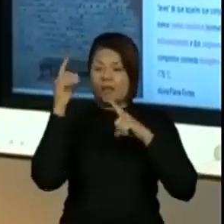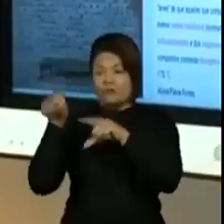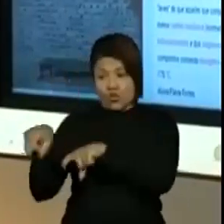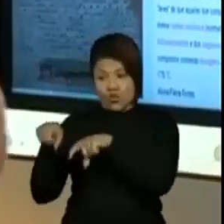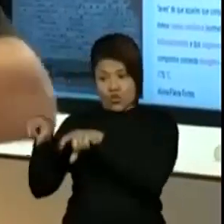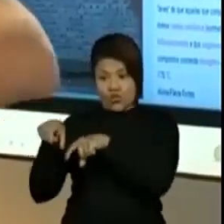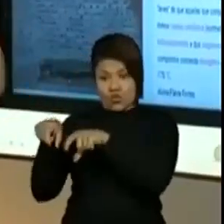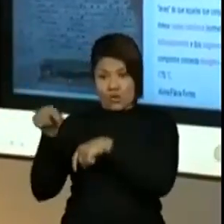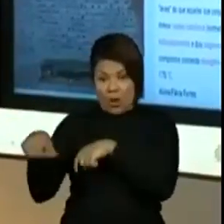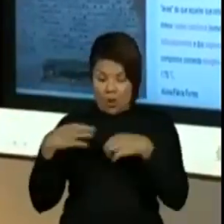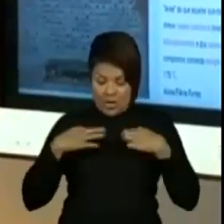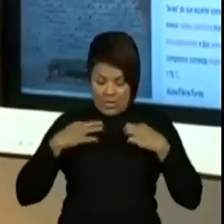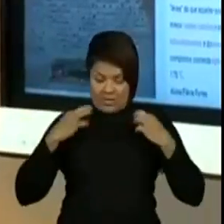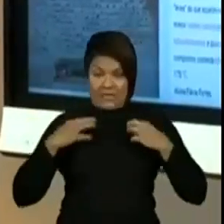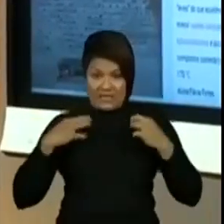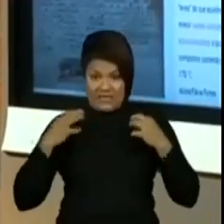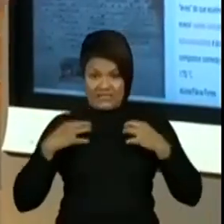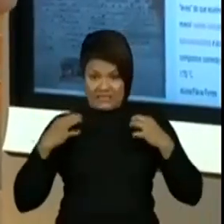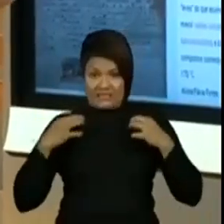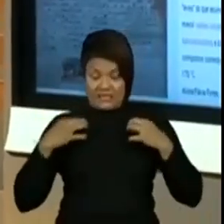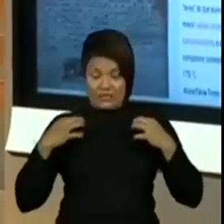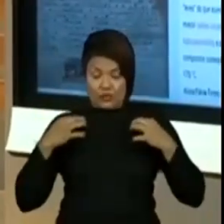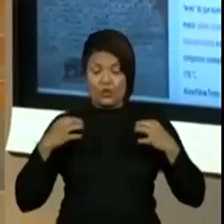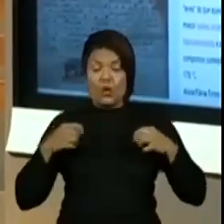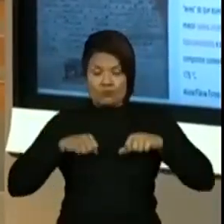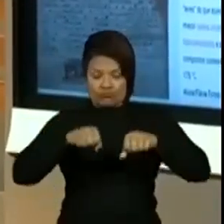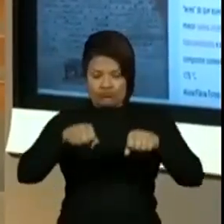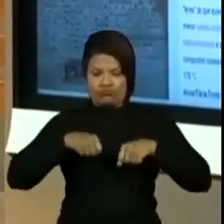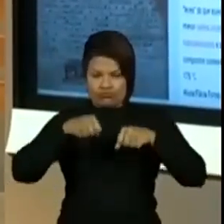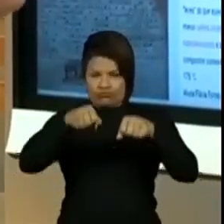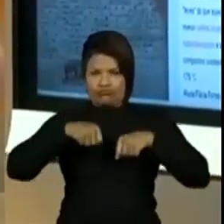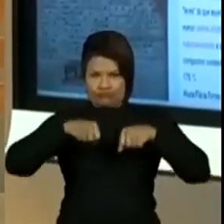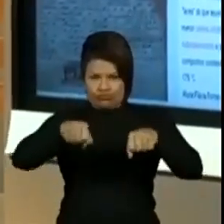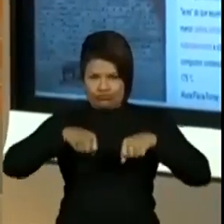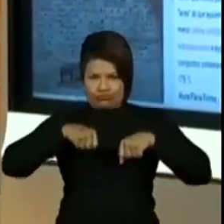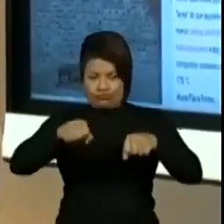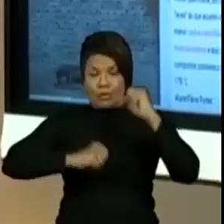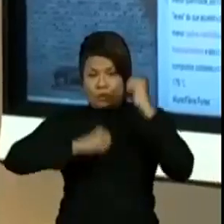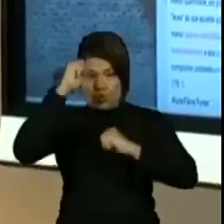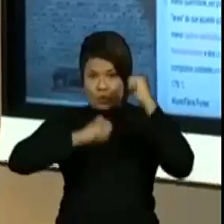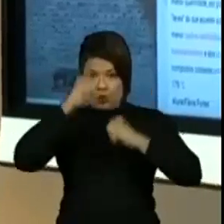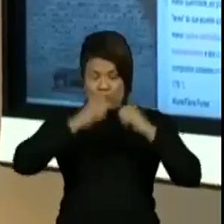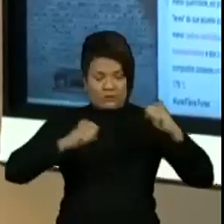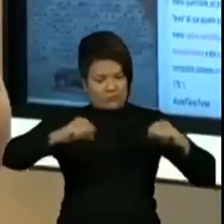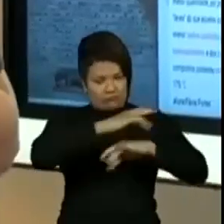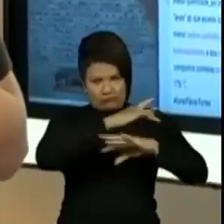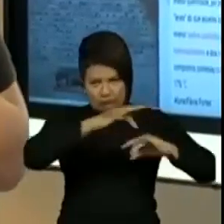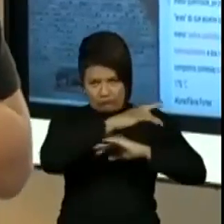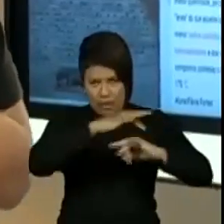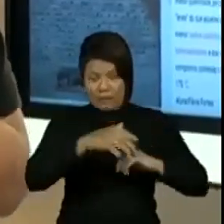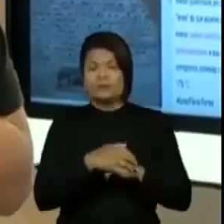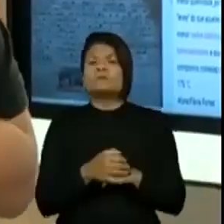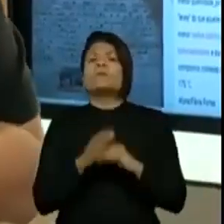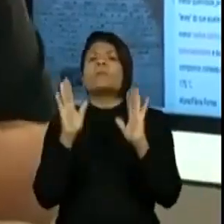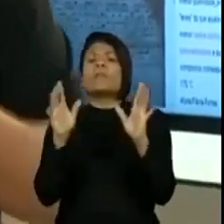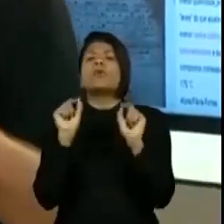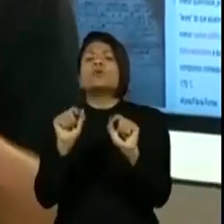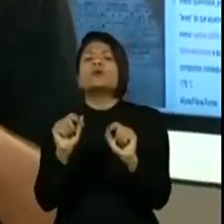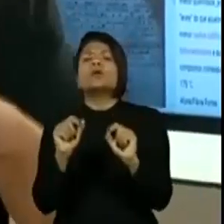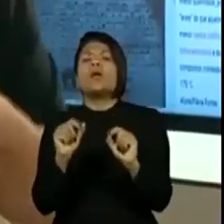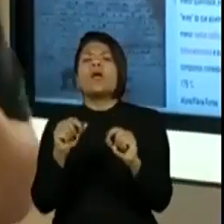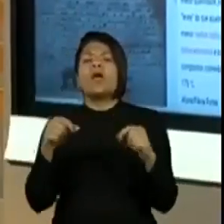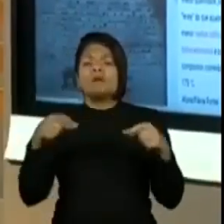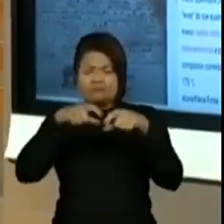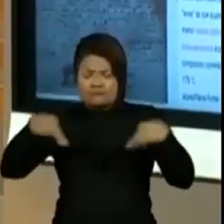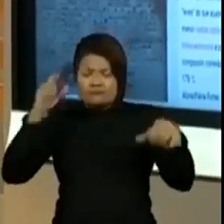rural, o tecido organizado num espaço urbano junto à indústria. E aí eu fiquei com aquela dúvida, o que era um caminhão-tanque? E